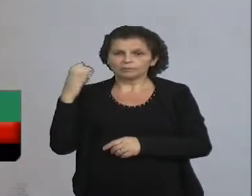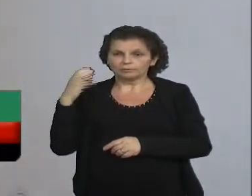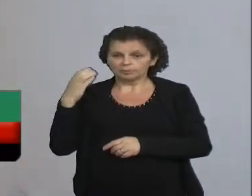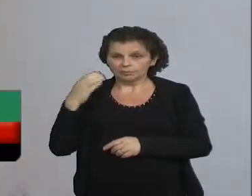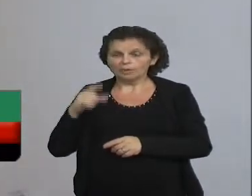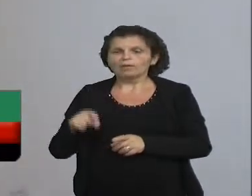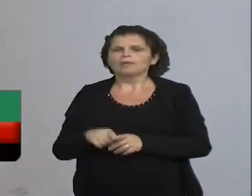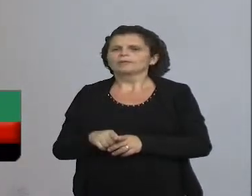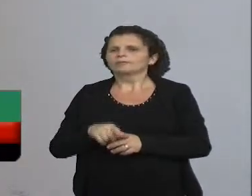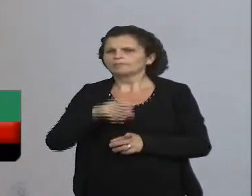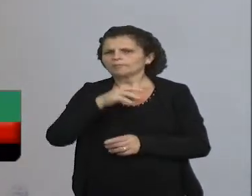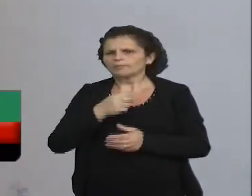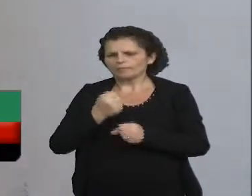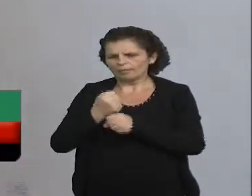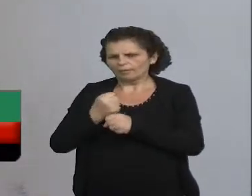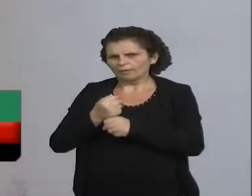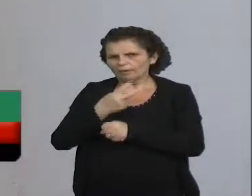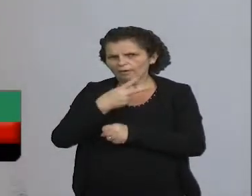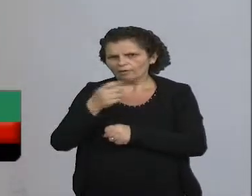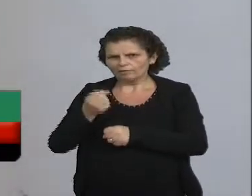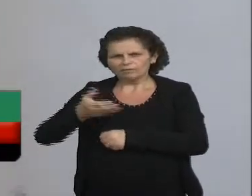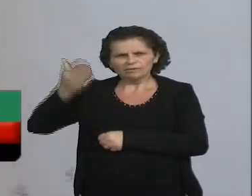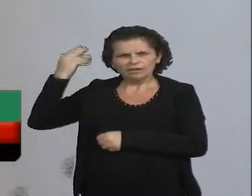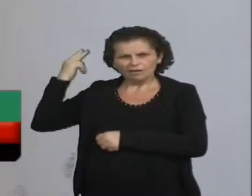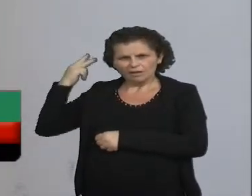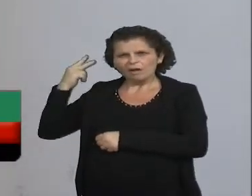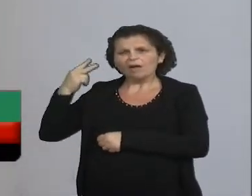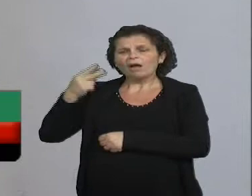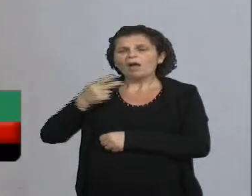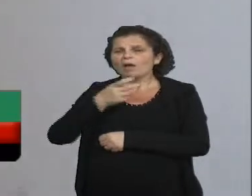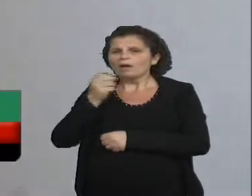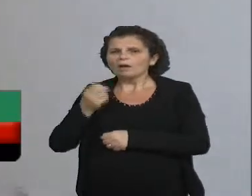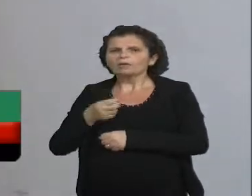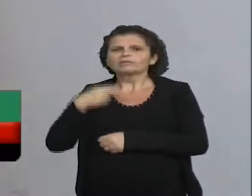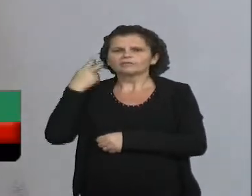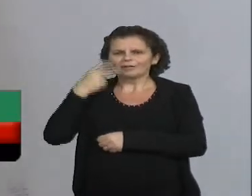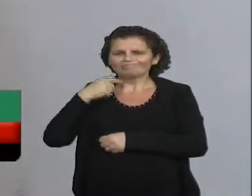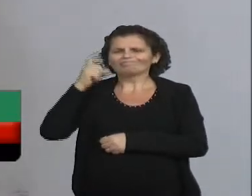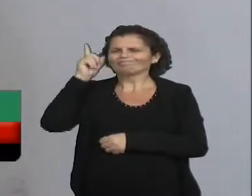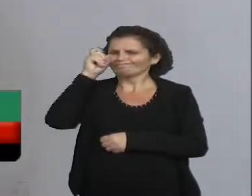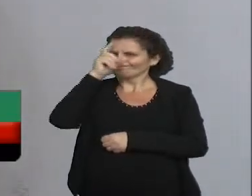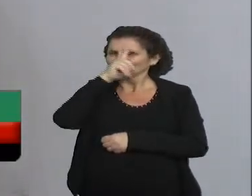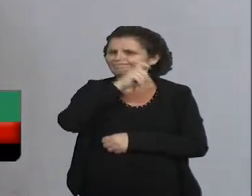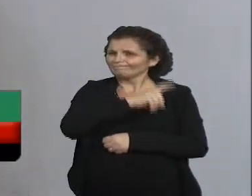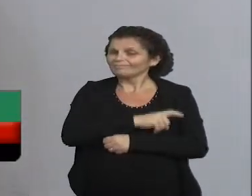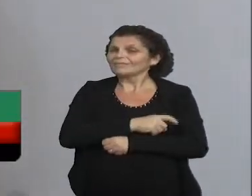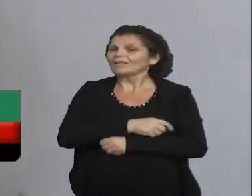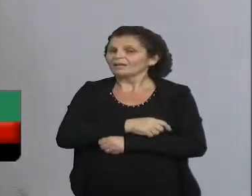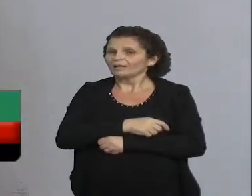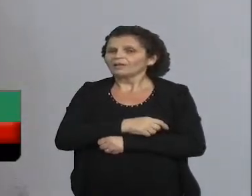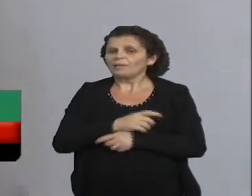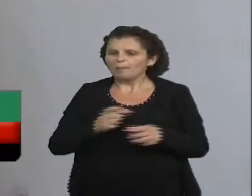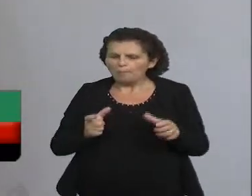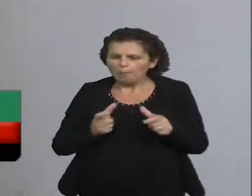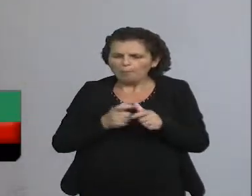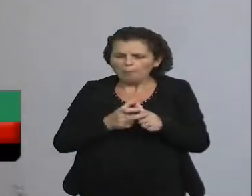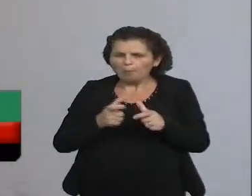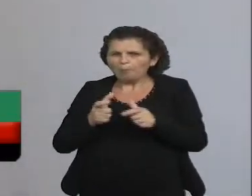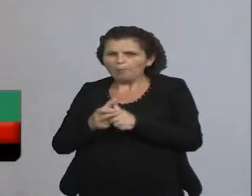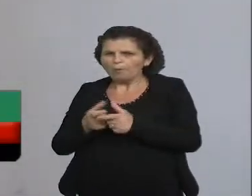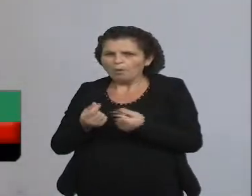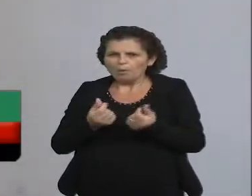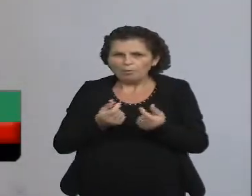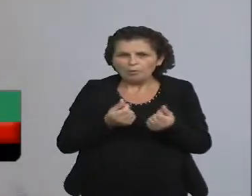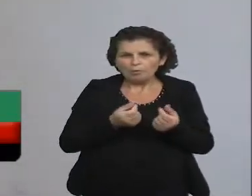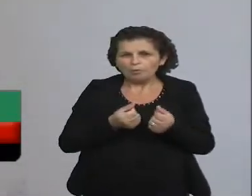Carapicuíba. Há 20 anos atrás, eu fui vereador na cidade de Carapicuíba e sei da dificuldade de uma das cidades das menores renda